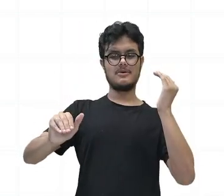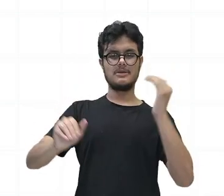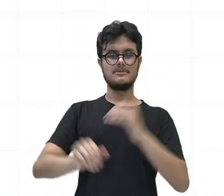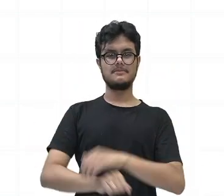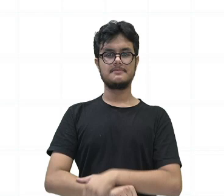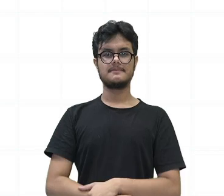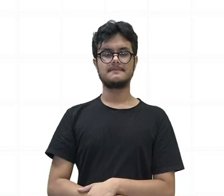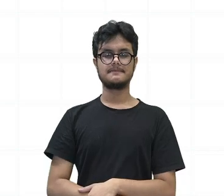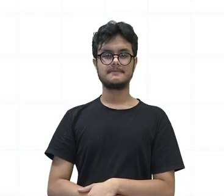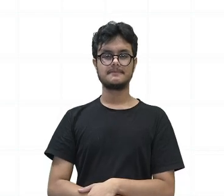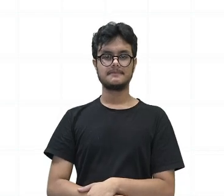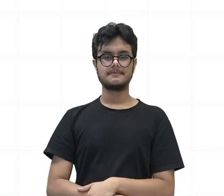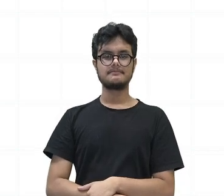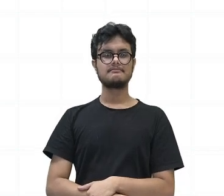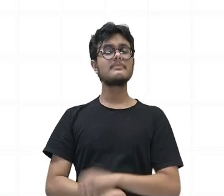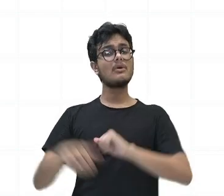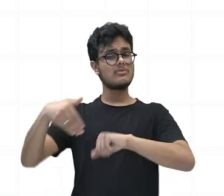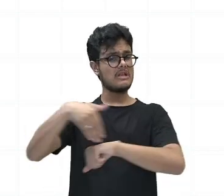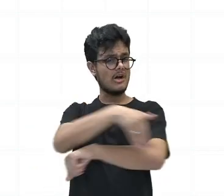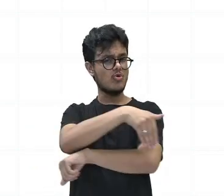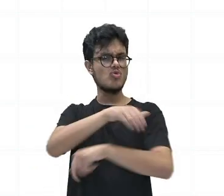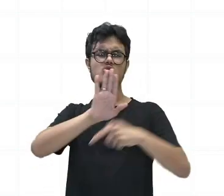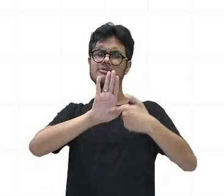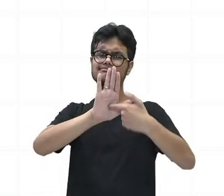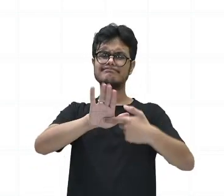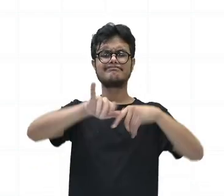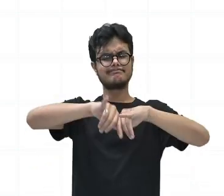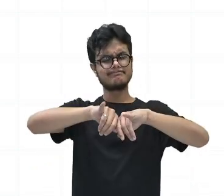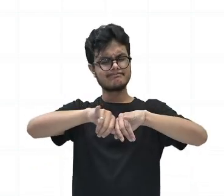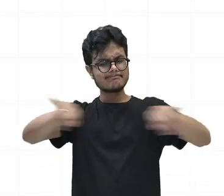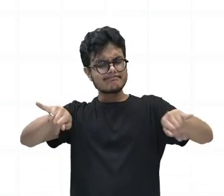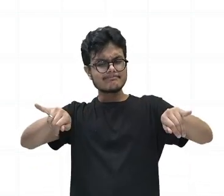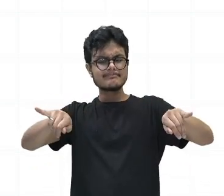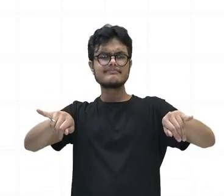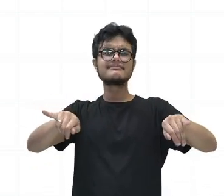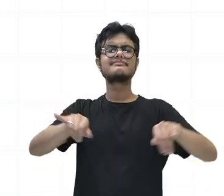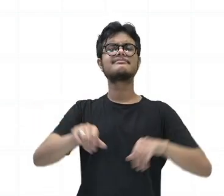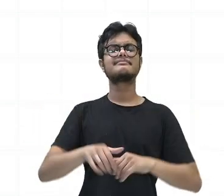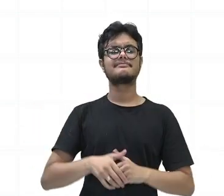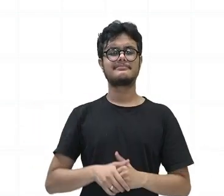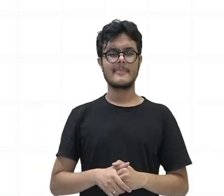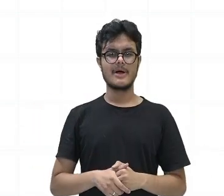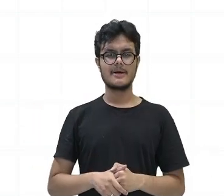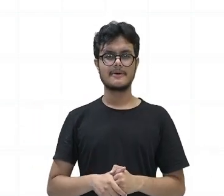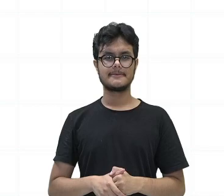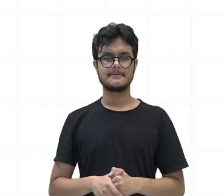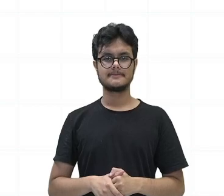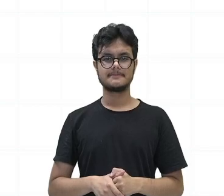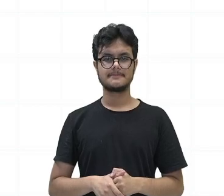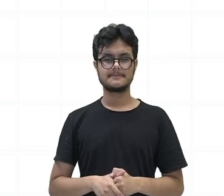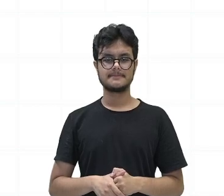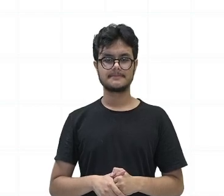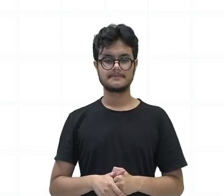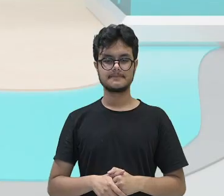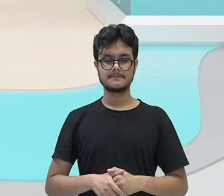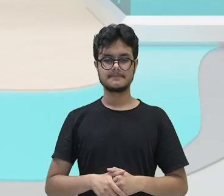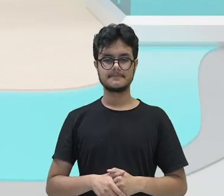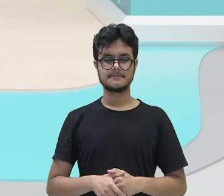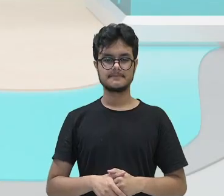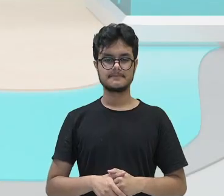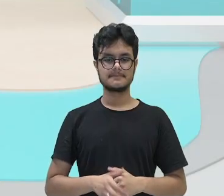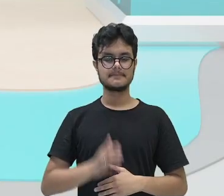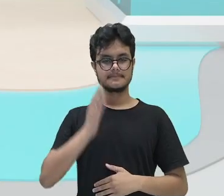representações eram feitas pelas ruas e praças públicas, em carroças que viraram palcos